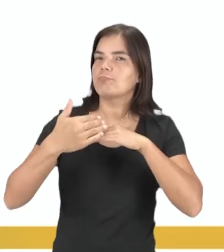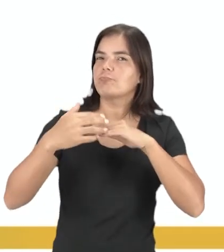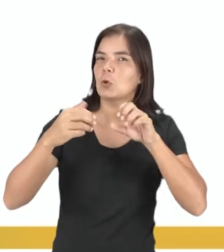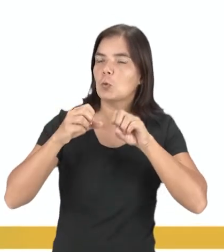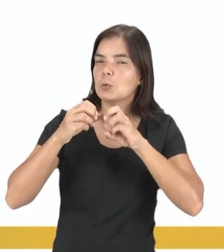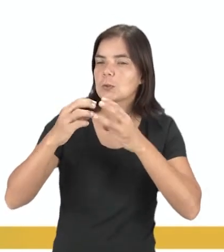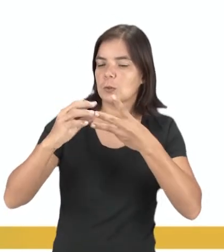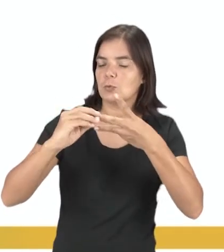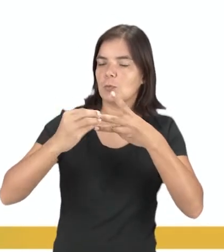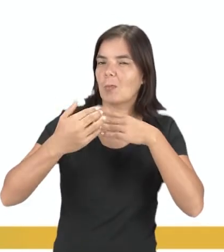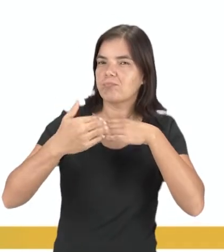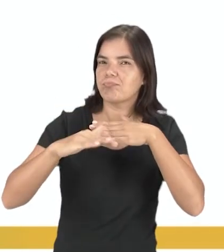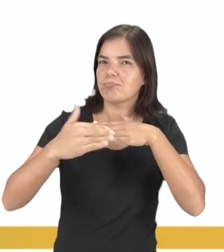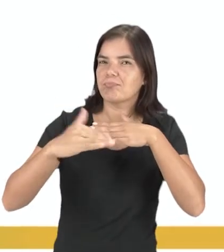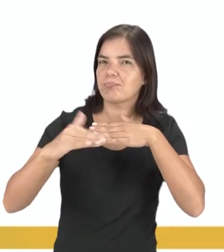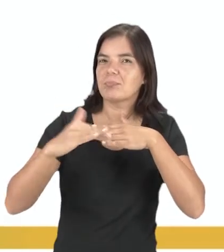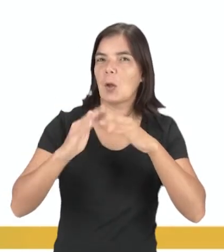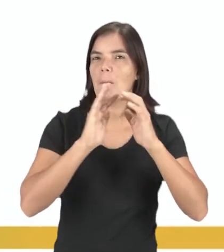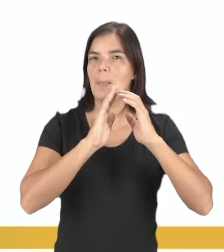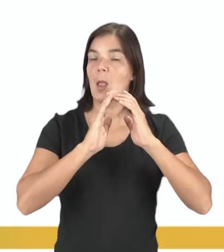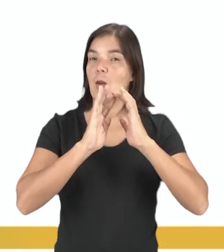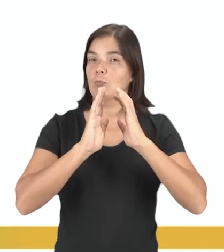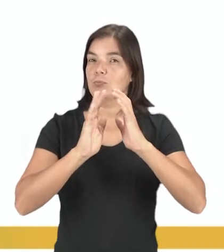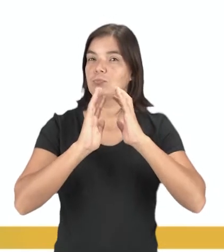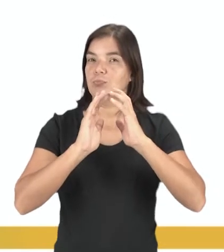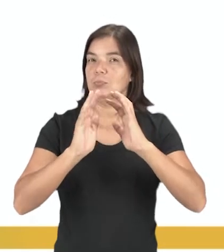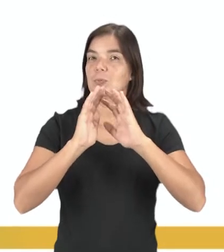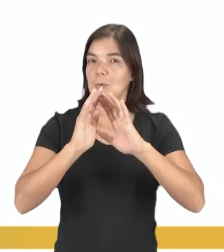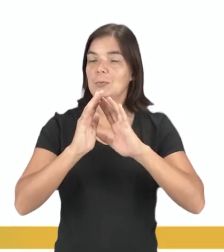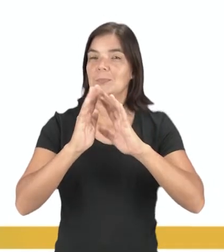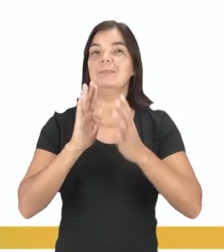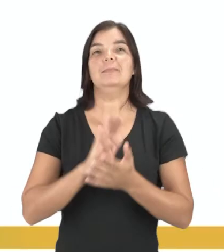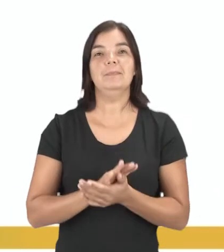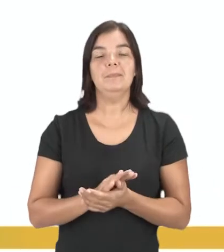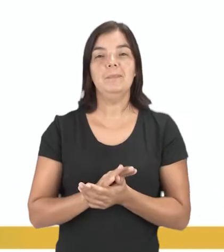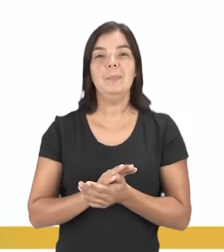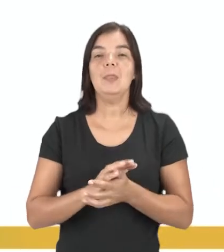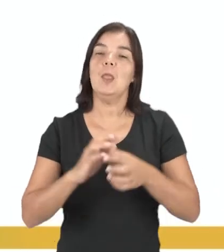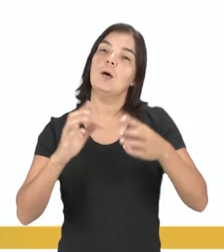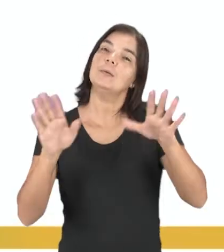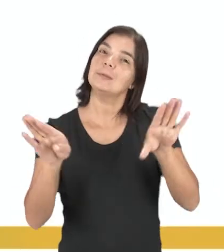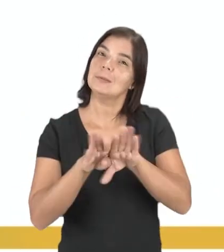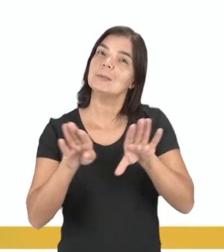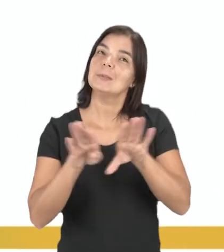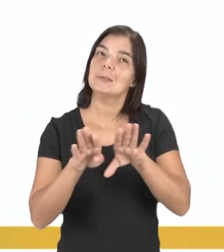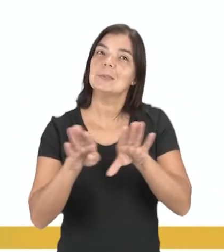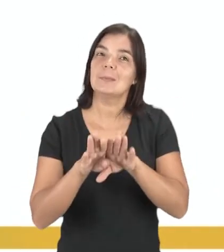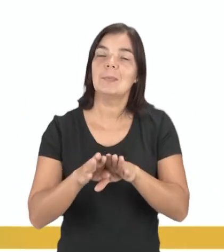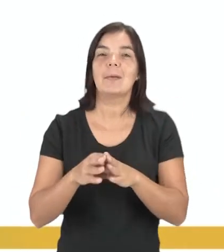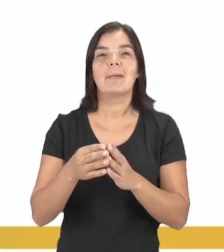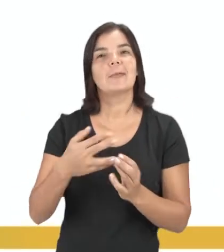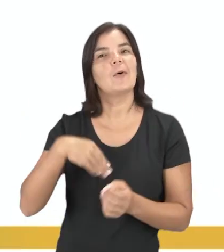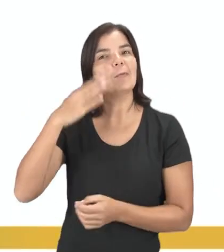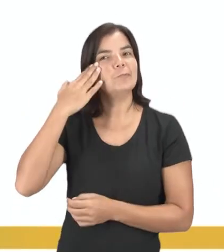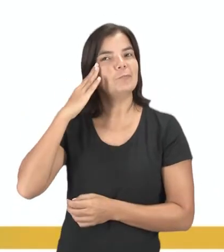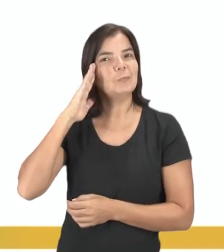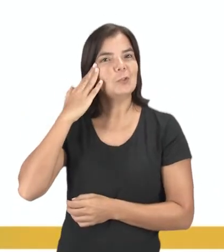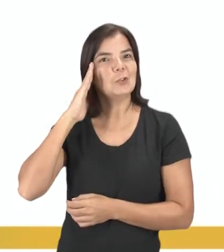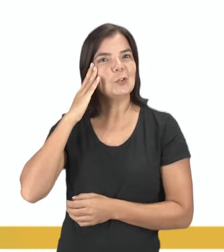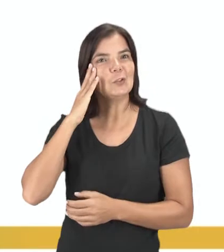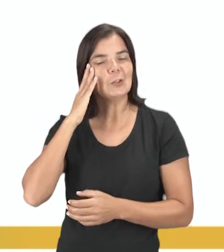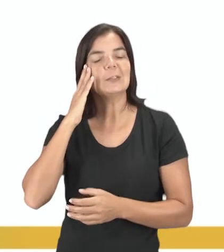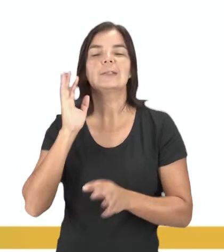mandam impulsos para o sistema nervoso, onde as sensações olfativas são interpretadas